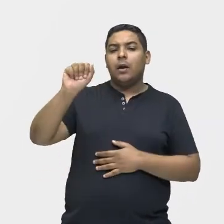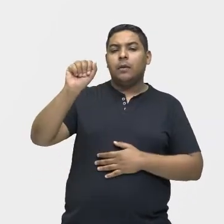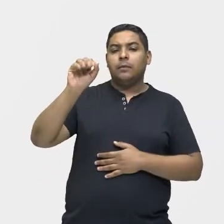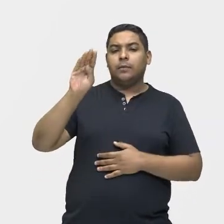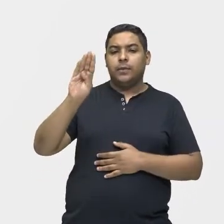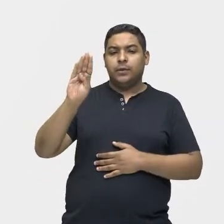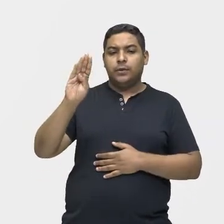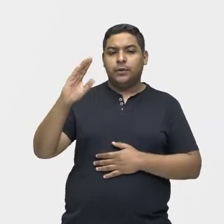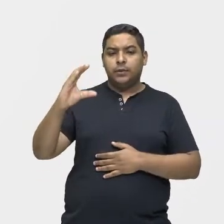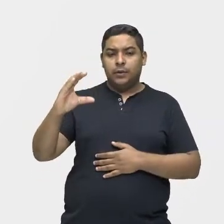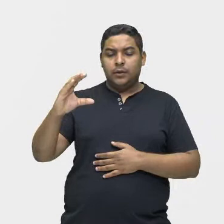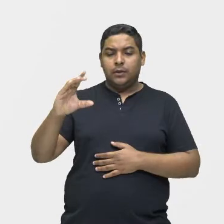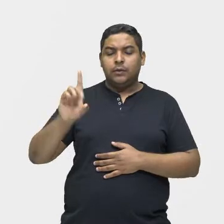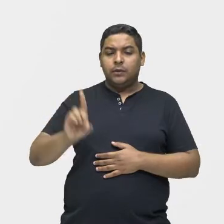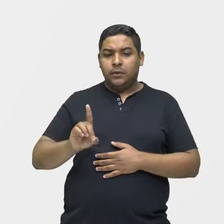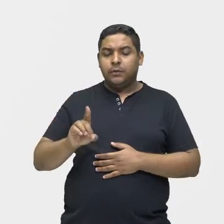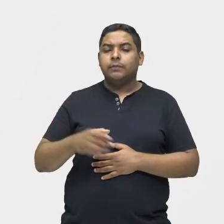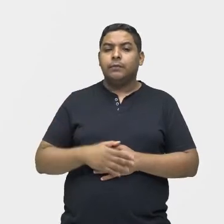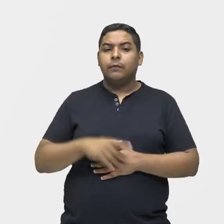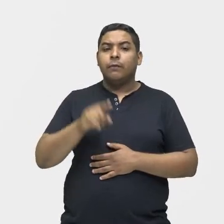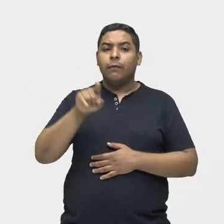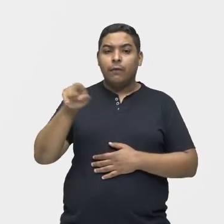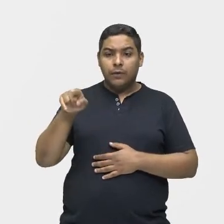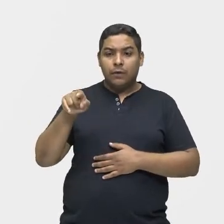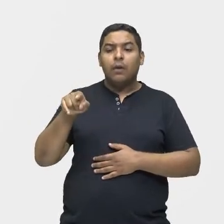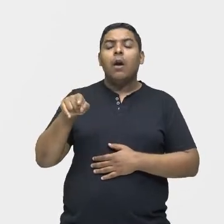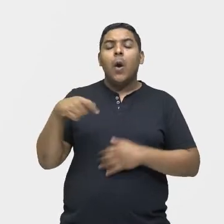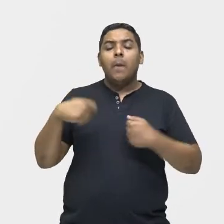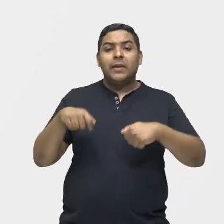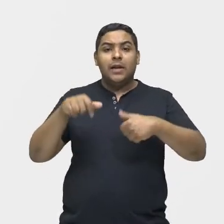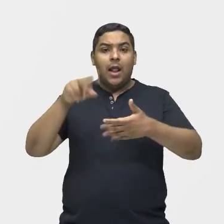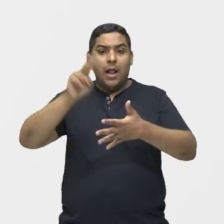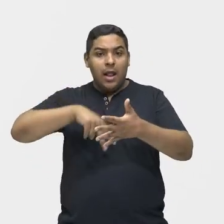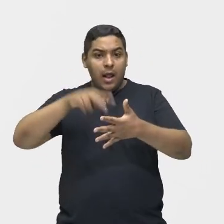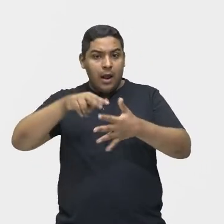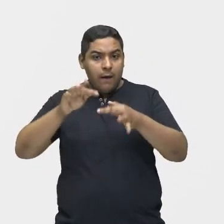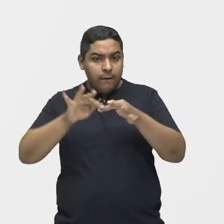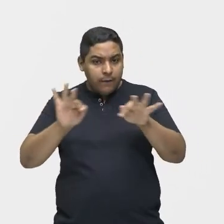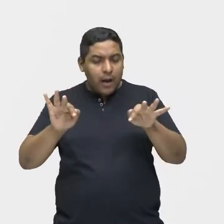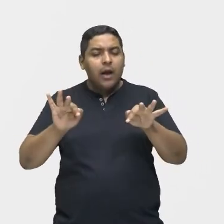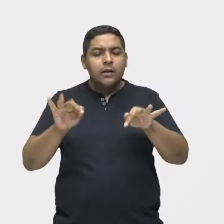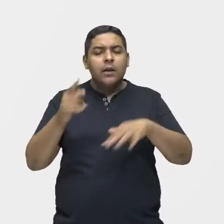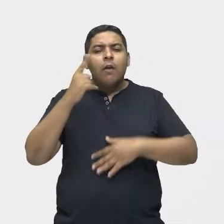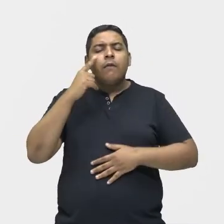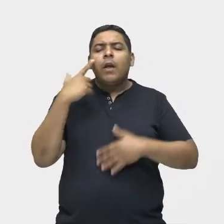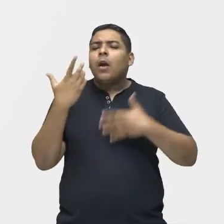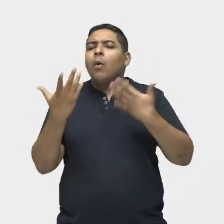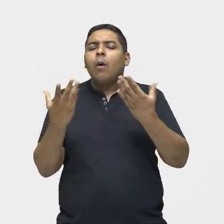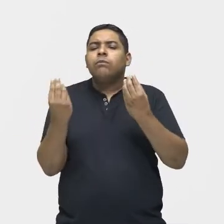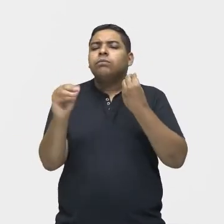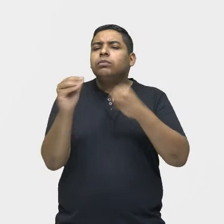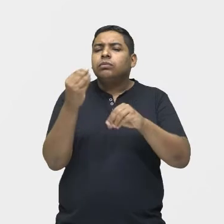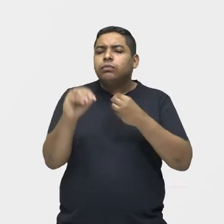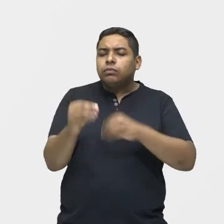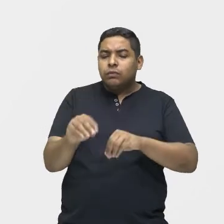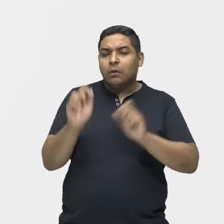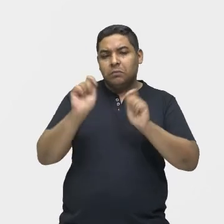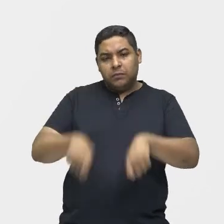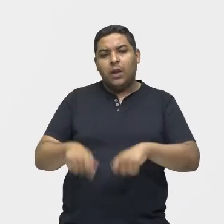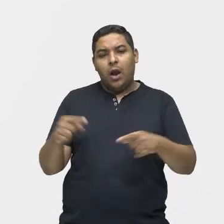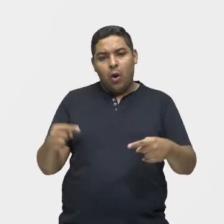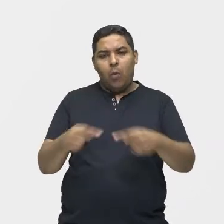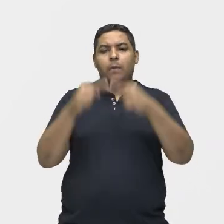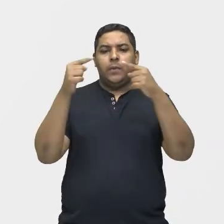até a letra D. Vocês vão ler aquelas frases e vão preencher então essas lacunas, depois vão escolher aí